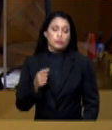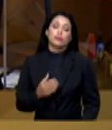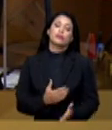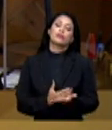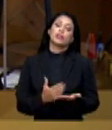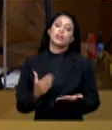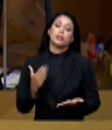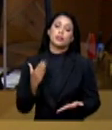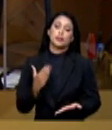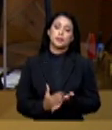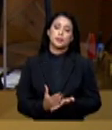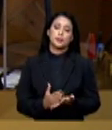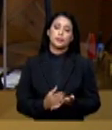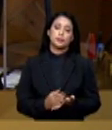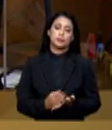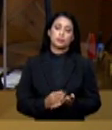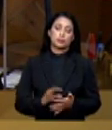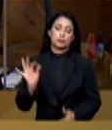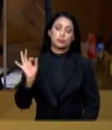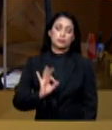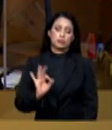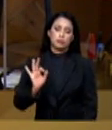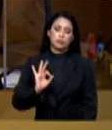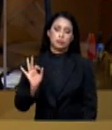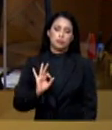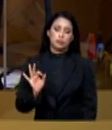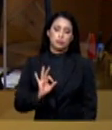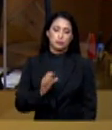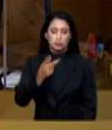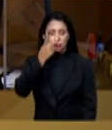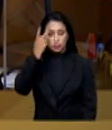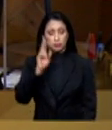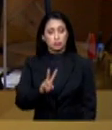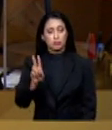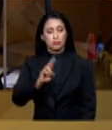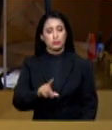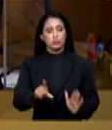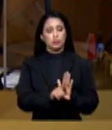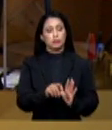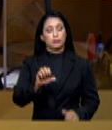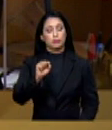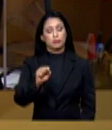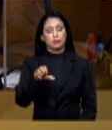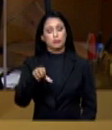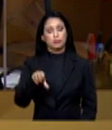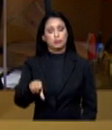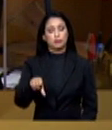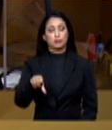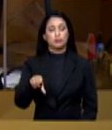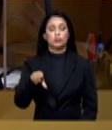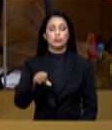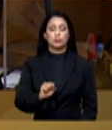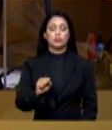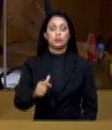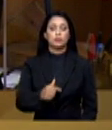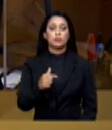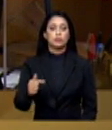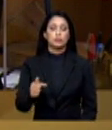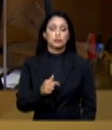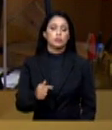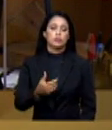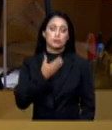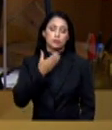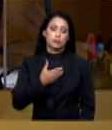princípio da modicidade tarifária aos usuários e aos consumidores na forma da lei 8987 de